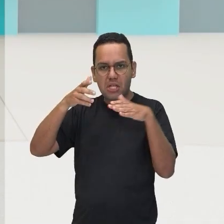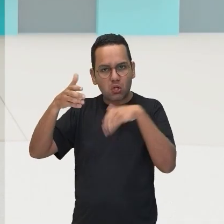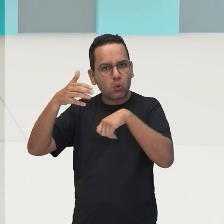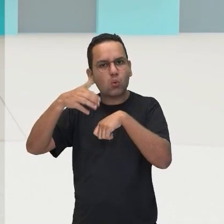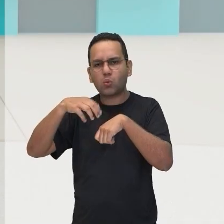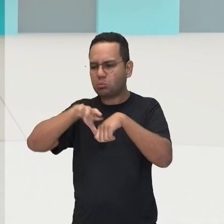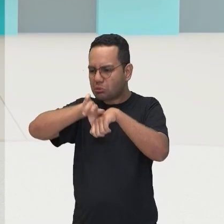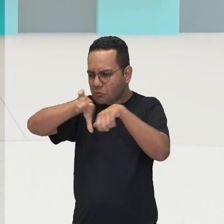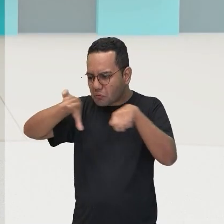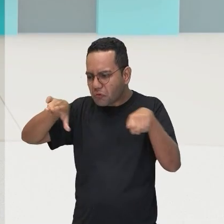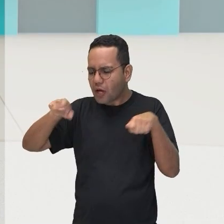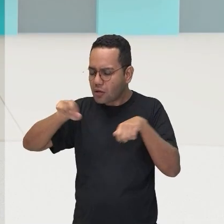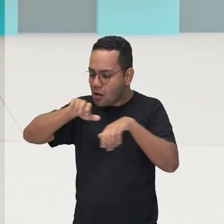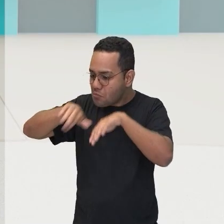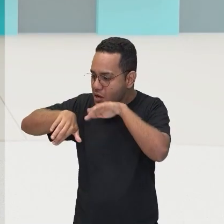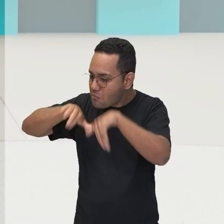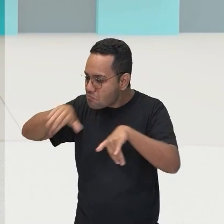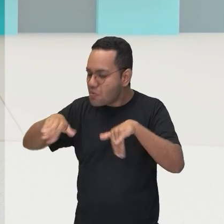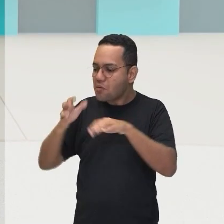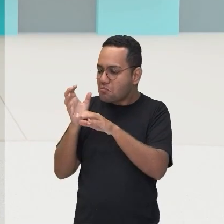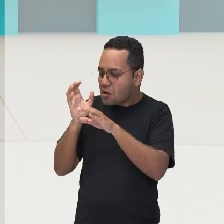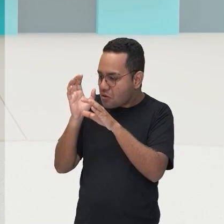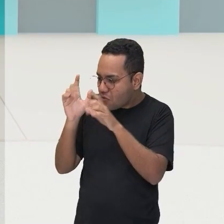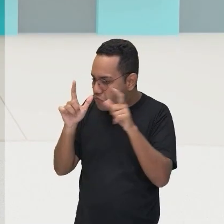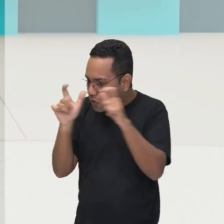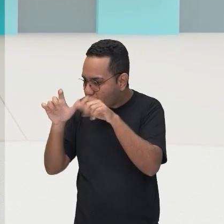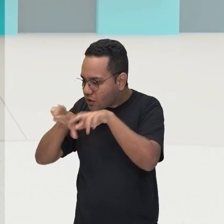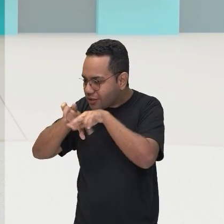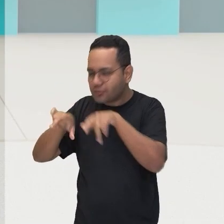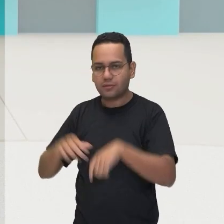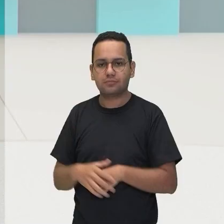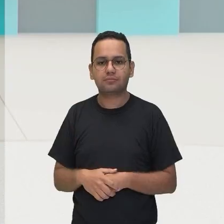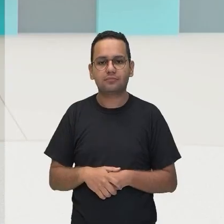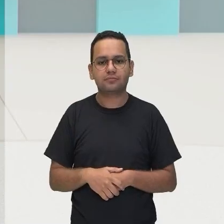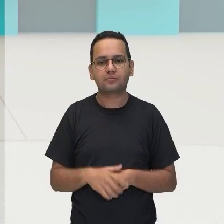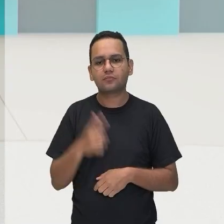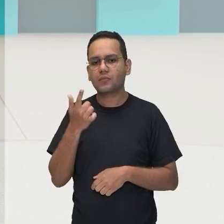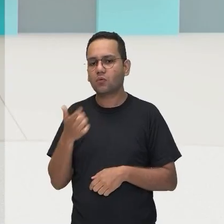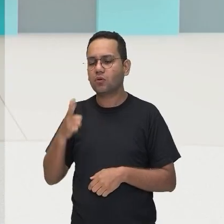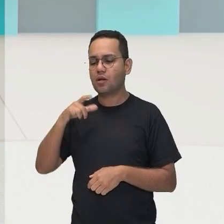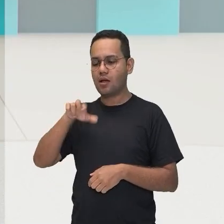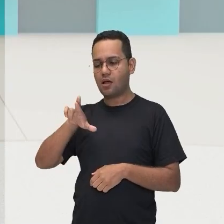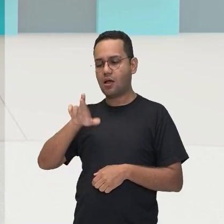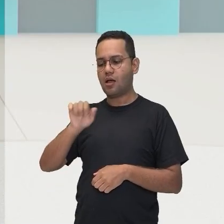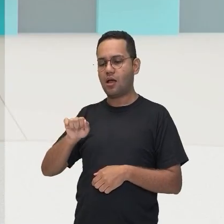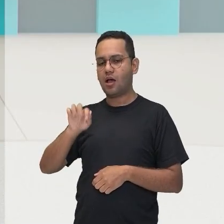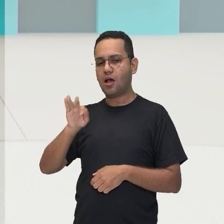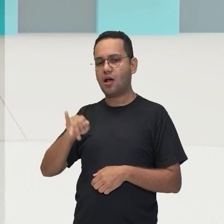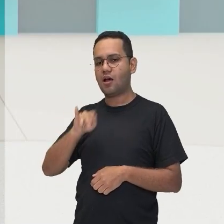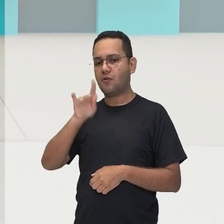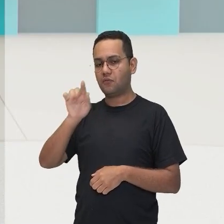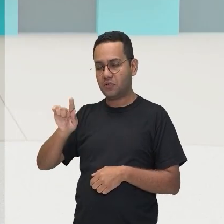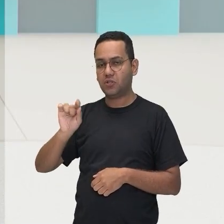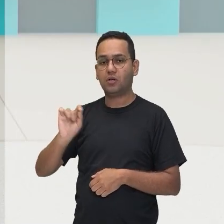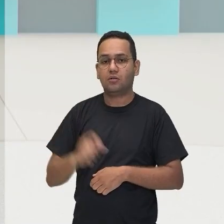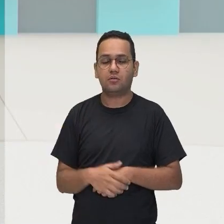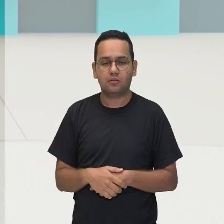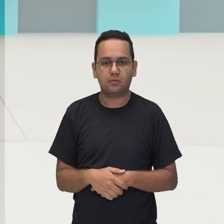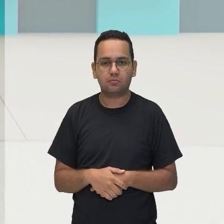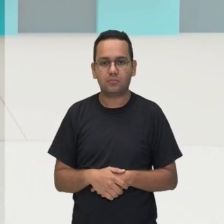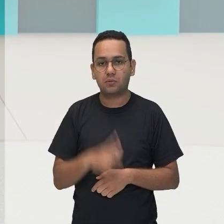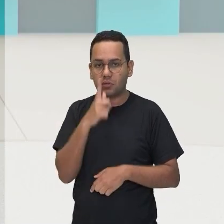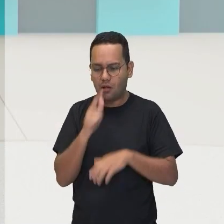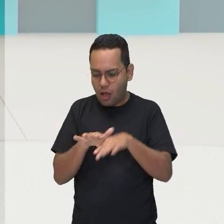tempo. Falando agora sobre o rafting, né, que a gente já viu lá no início, consiste em descer essas